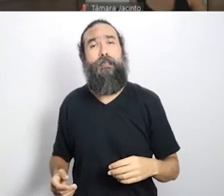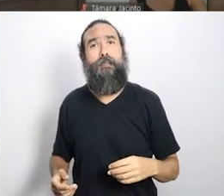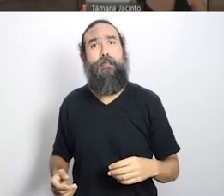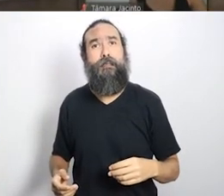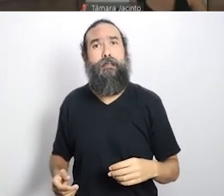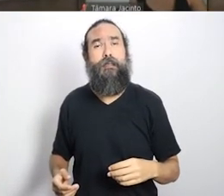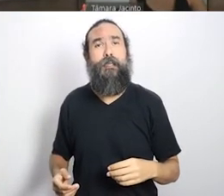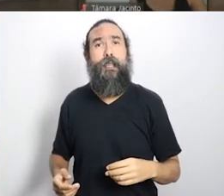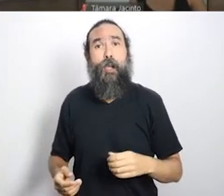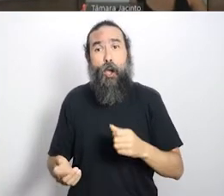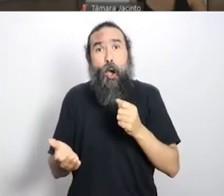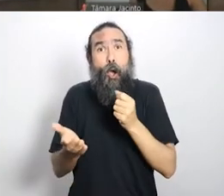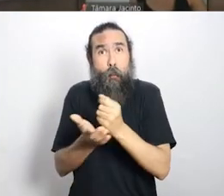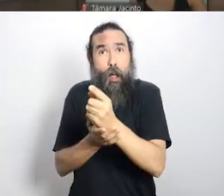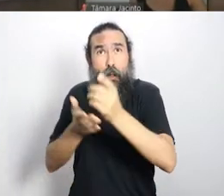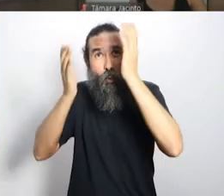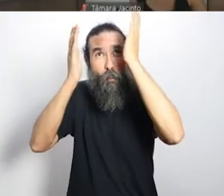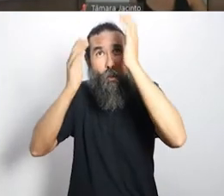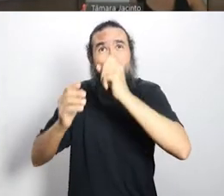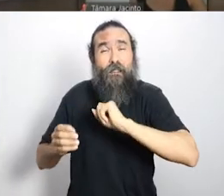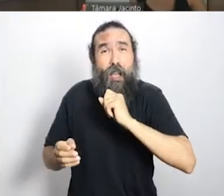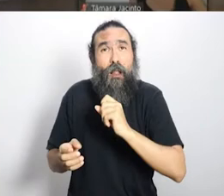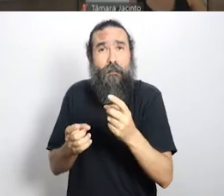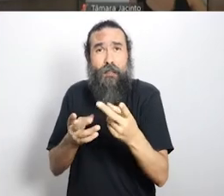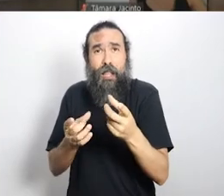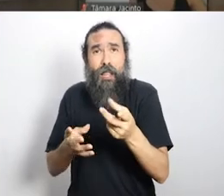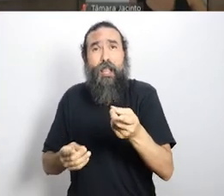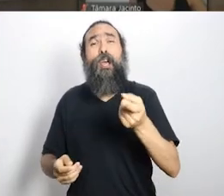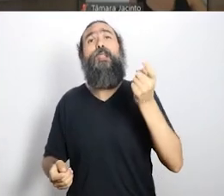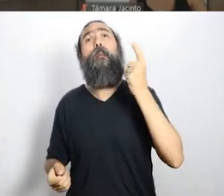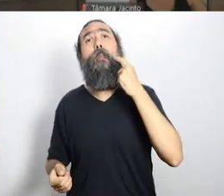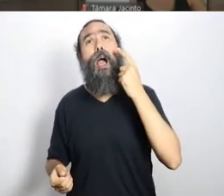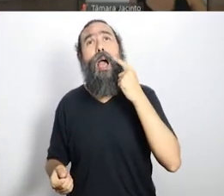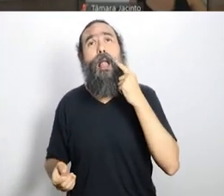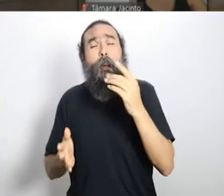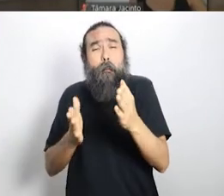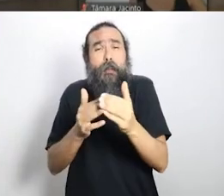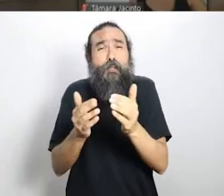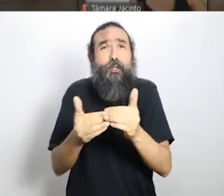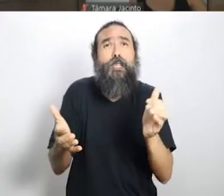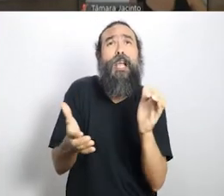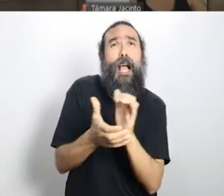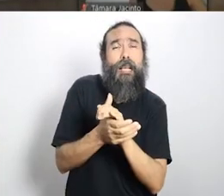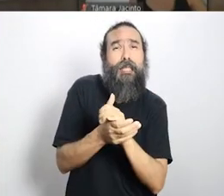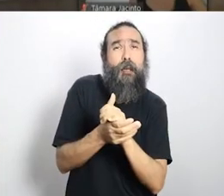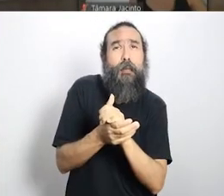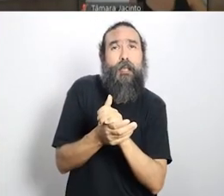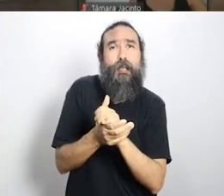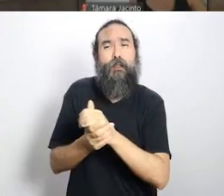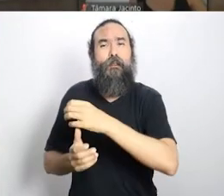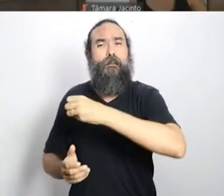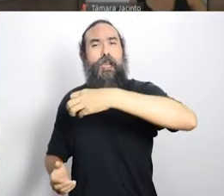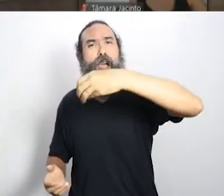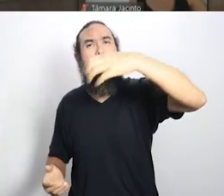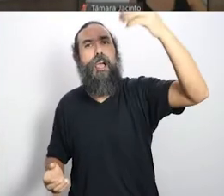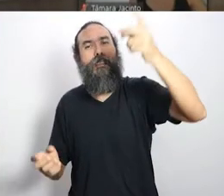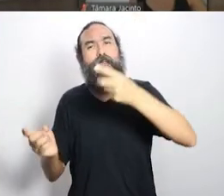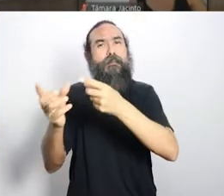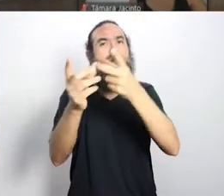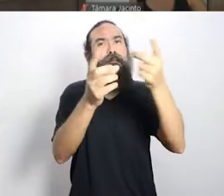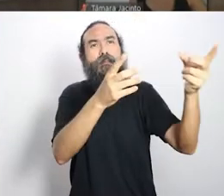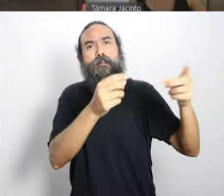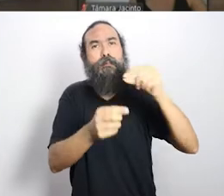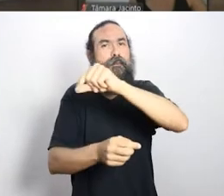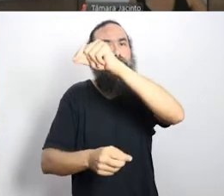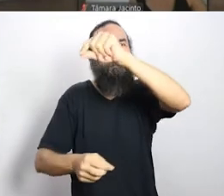Comprador de burro velho, vendedor de pala, pedidor de casamento, arrastador de mala. Canta